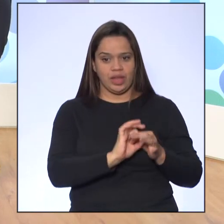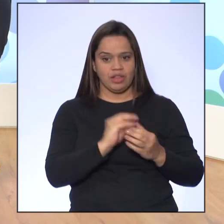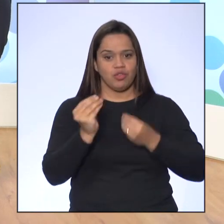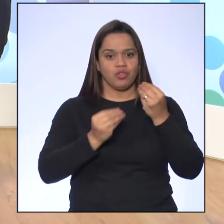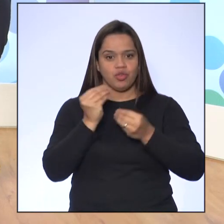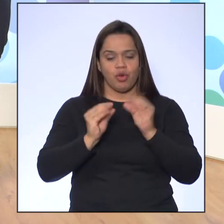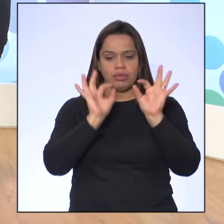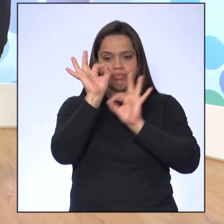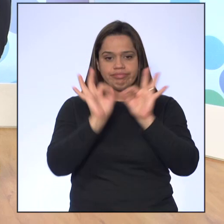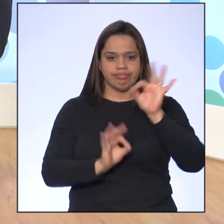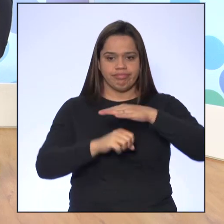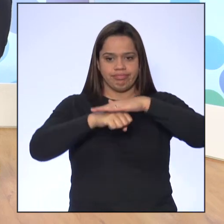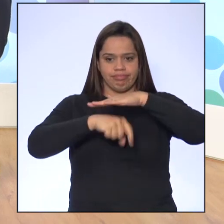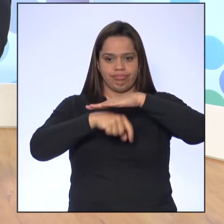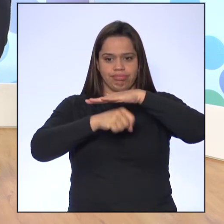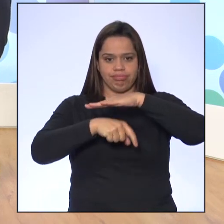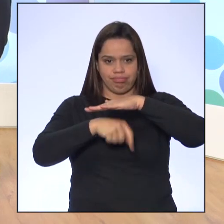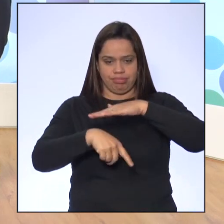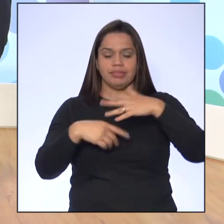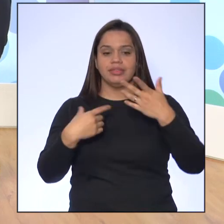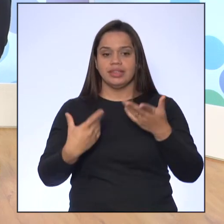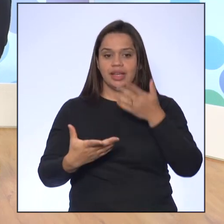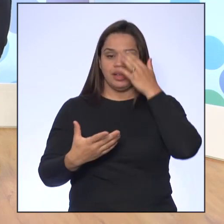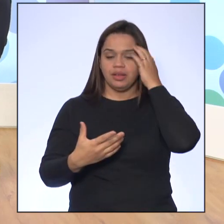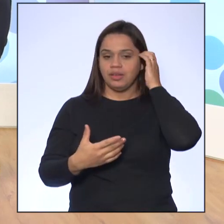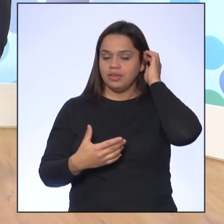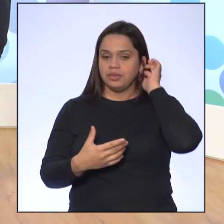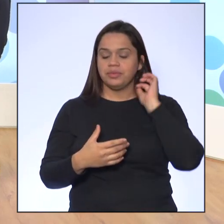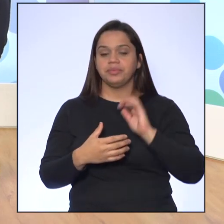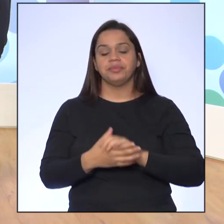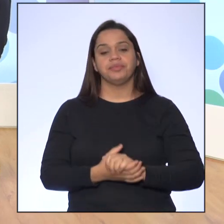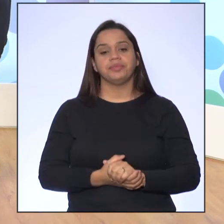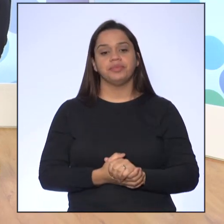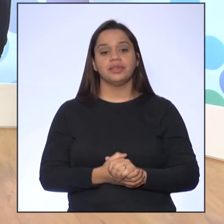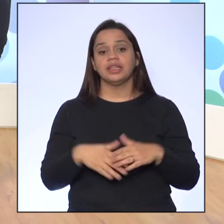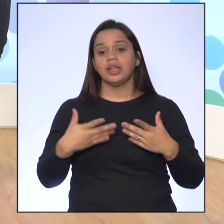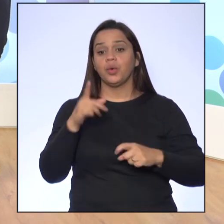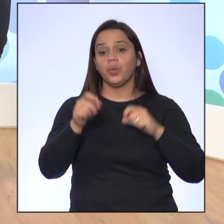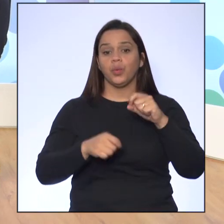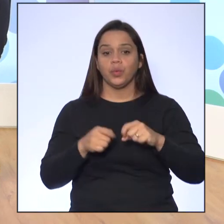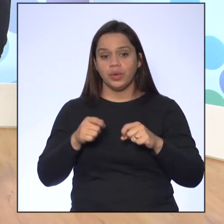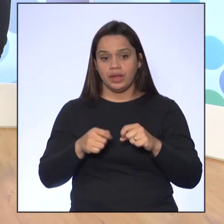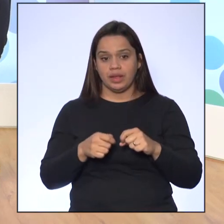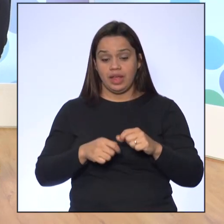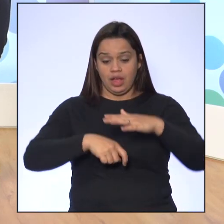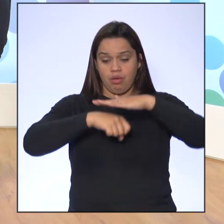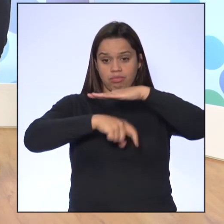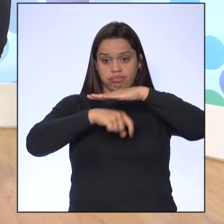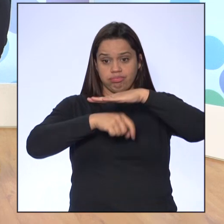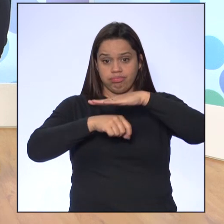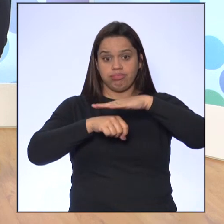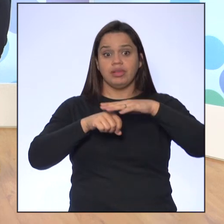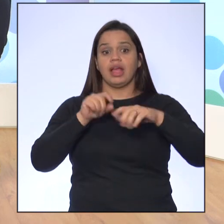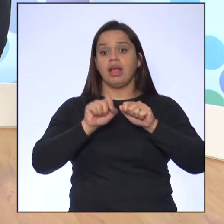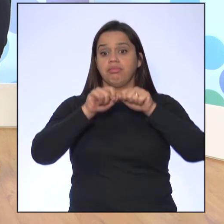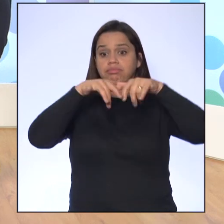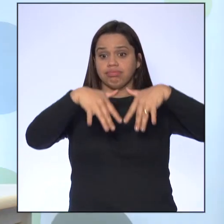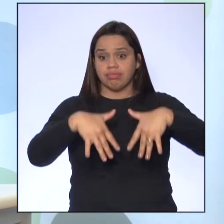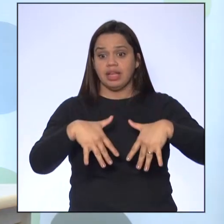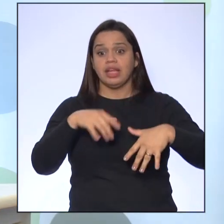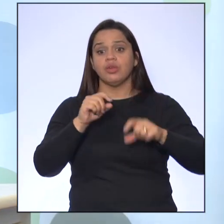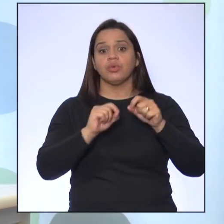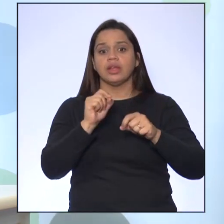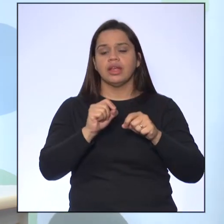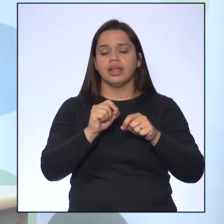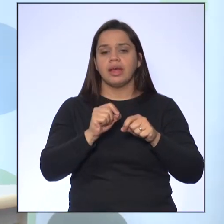menos que nós formamos, né, a ideia do fluxograma. Então, o fluxograma ele serve muito para isso, para vocês